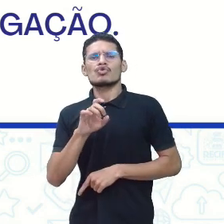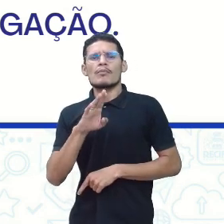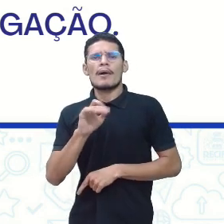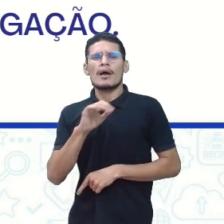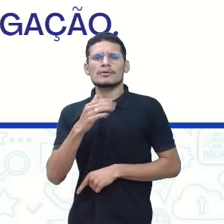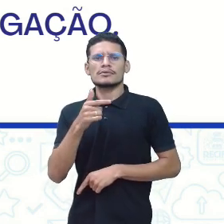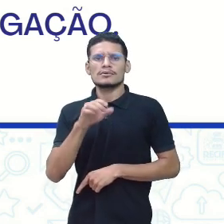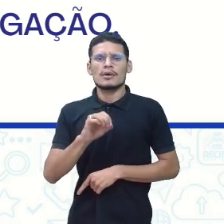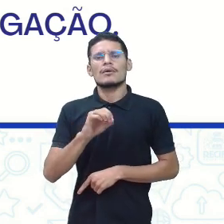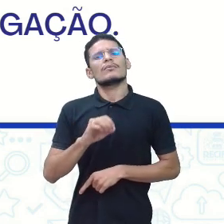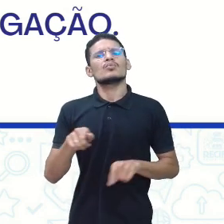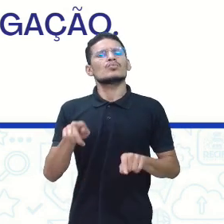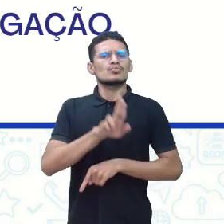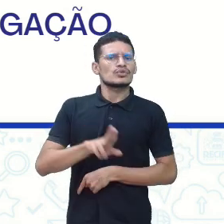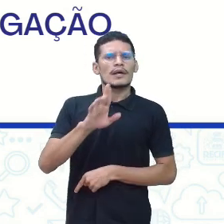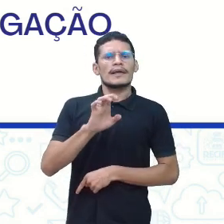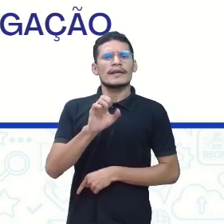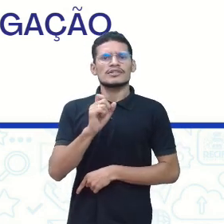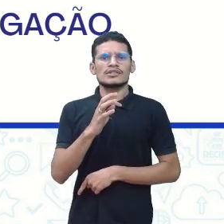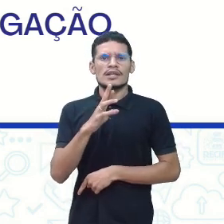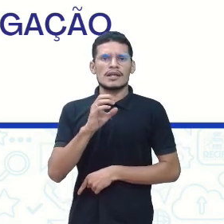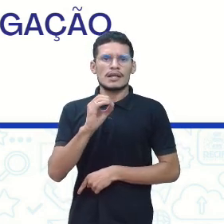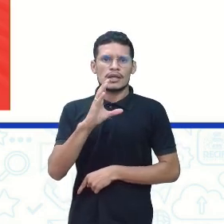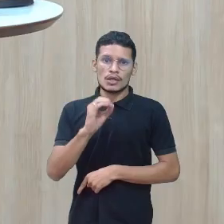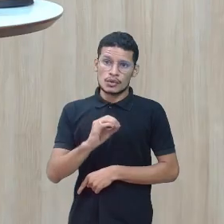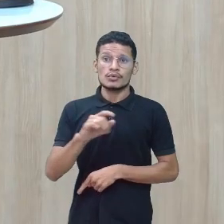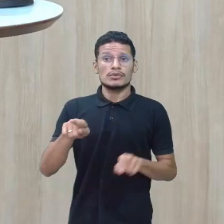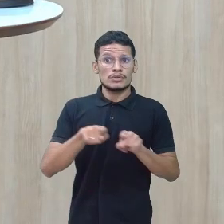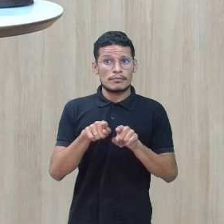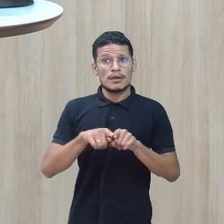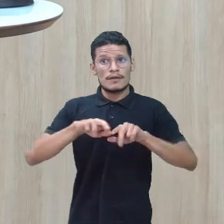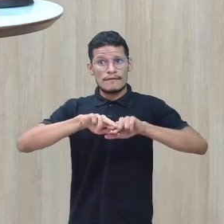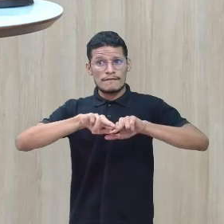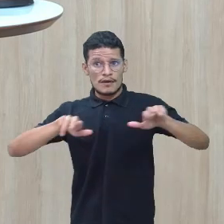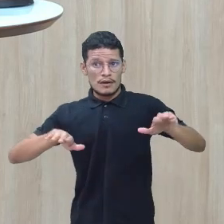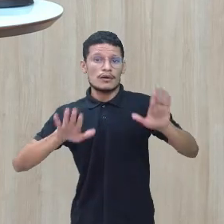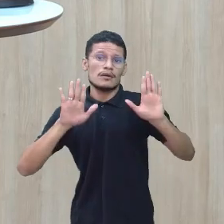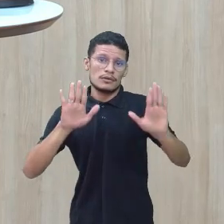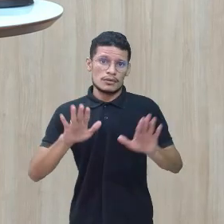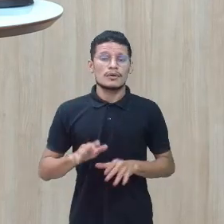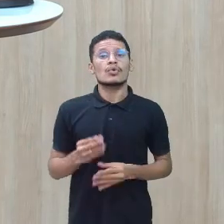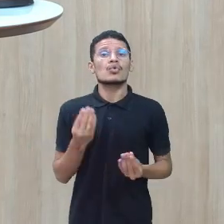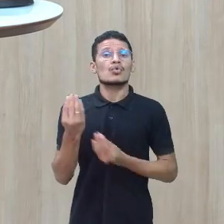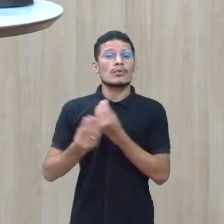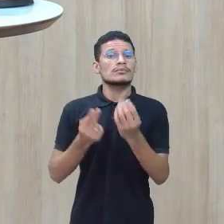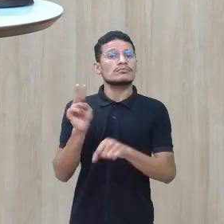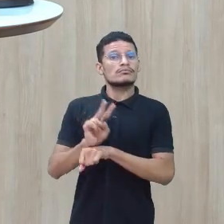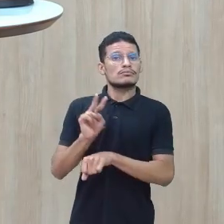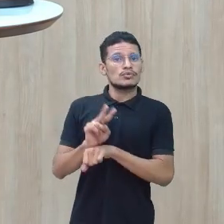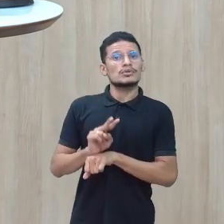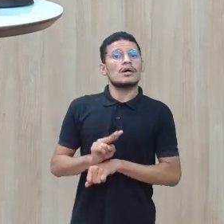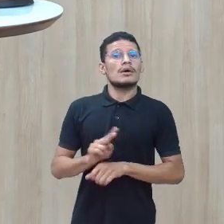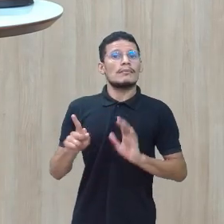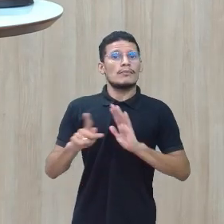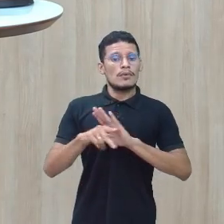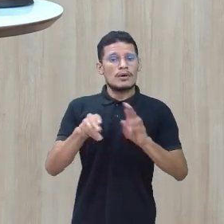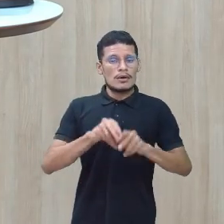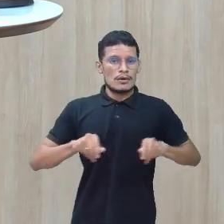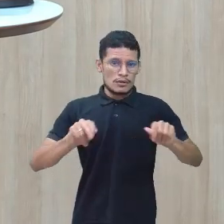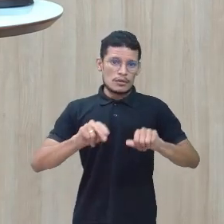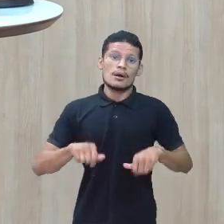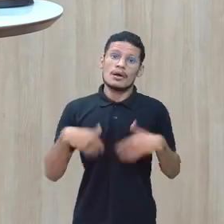usar estercos, fazer drenagem, aragem, irrigação, ou seja, cuidar do solo. Então, gente, nossa